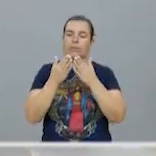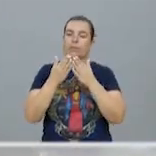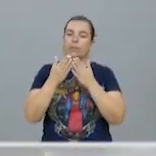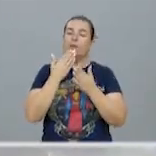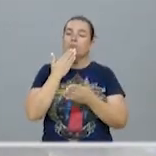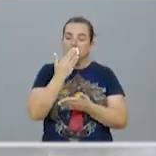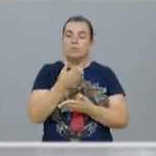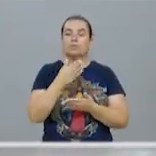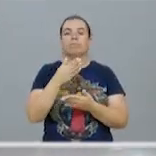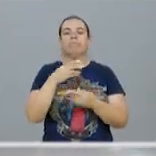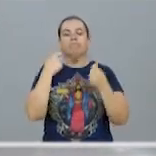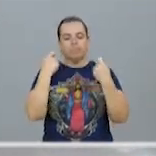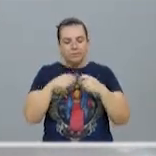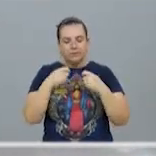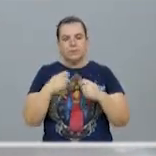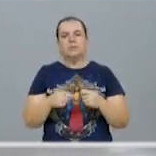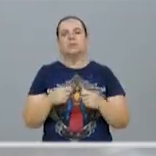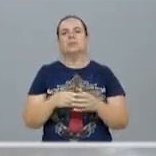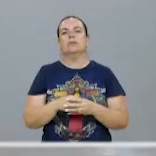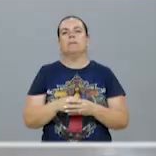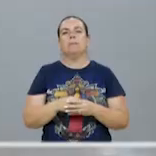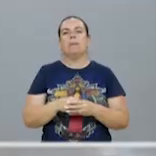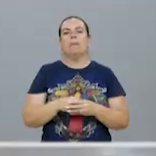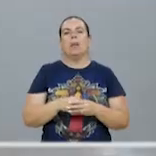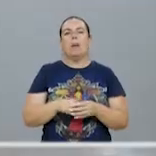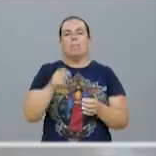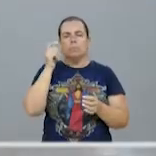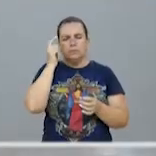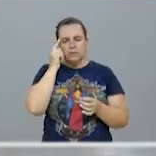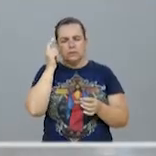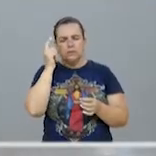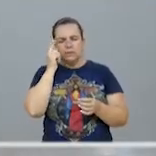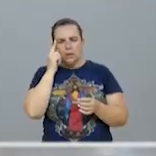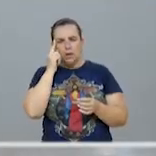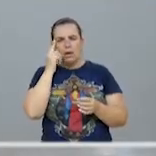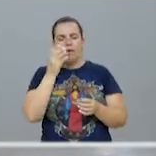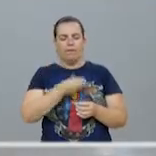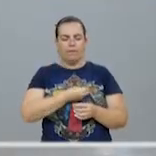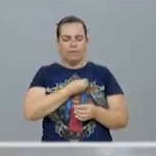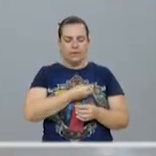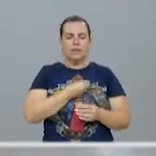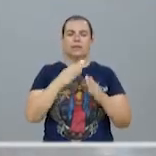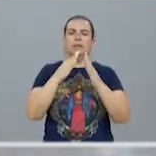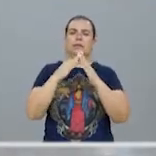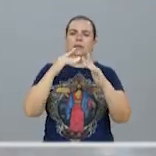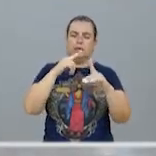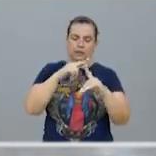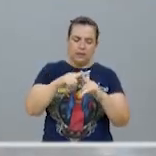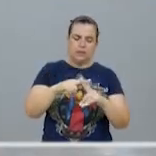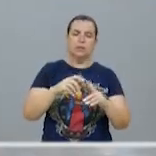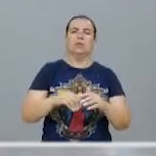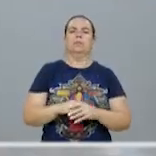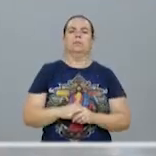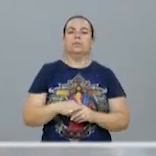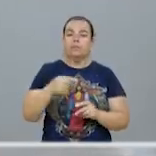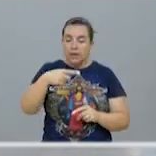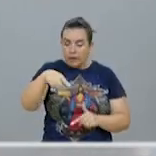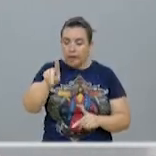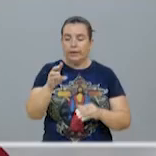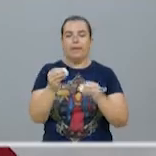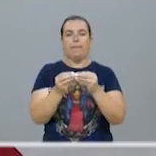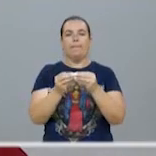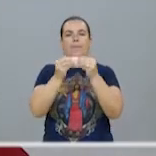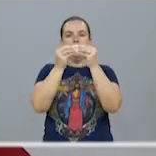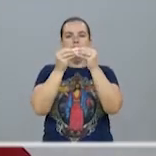sempre pensar a vida da igreja, a vida sacramental, ir para a missa